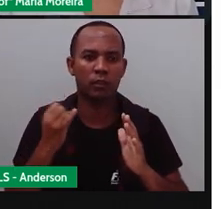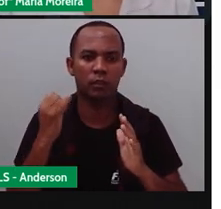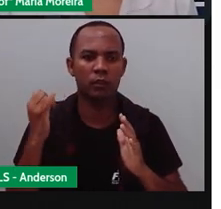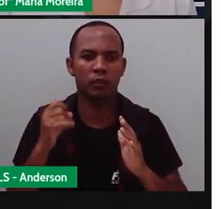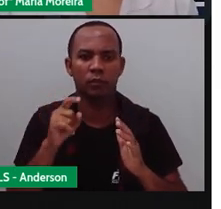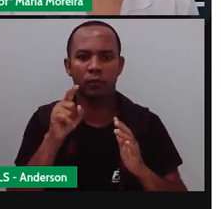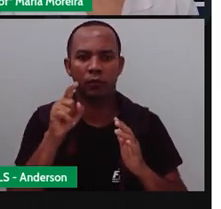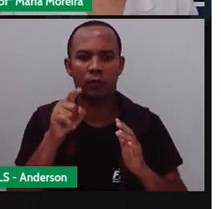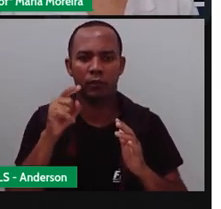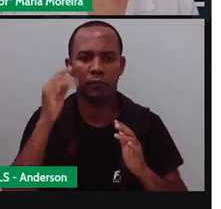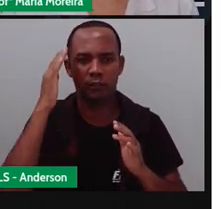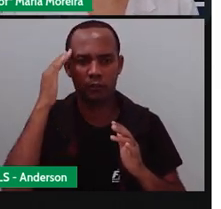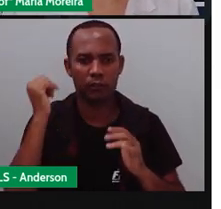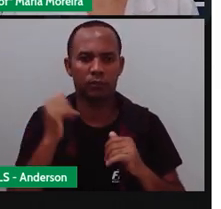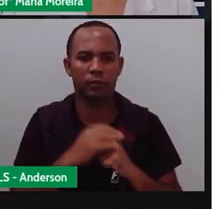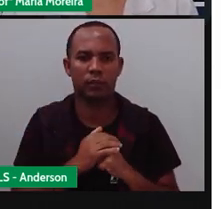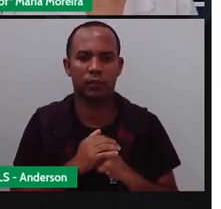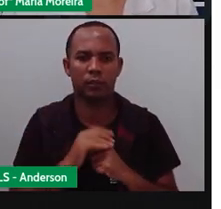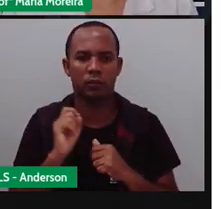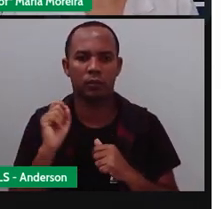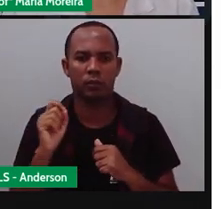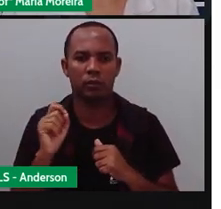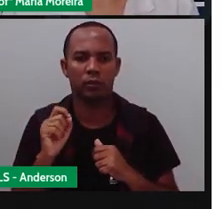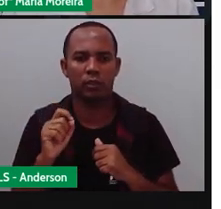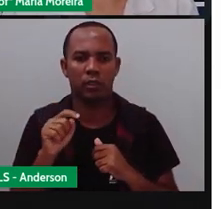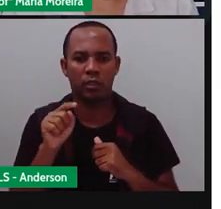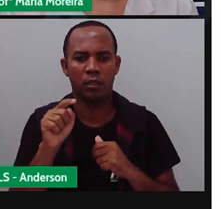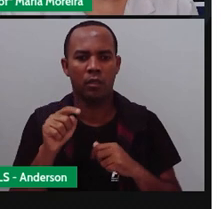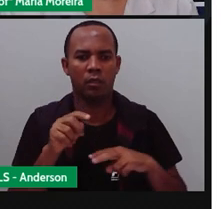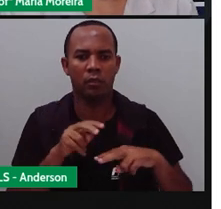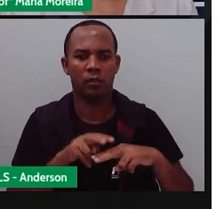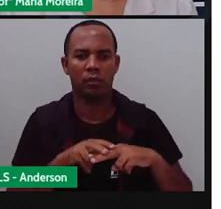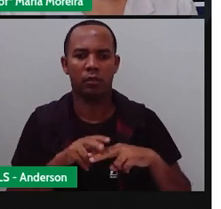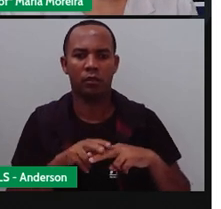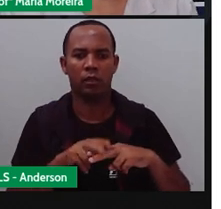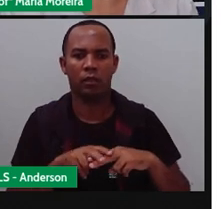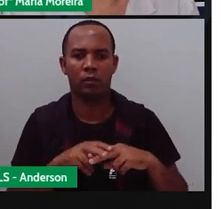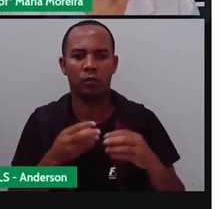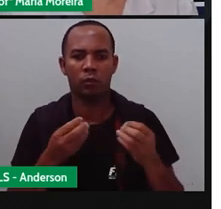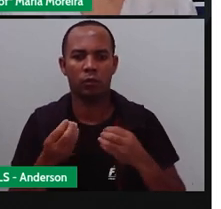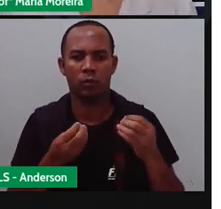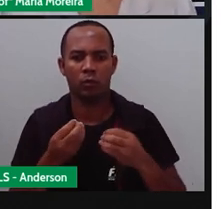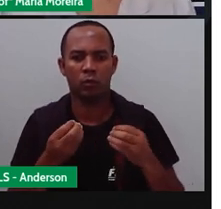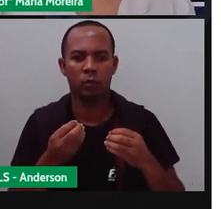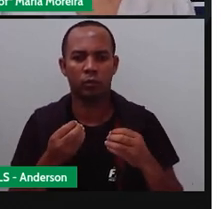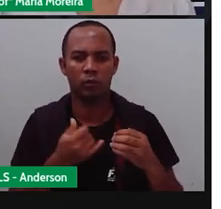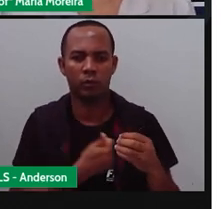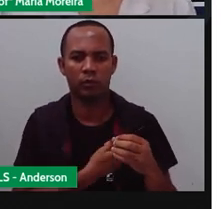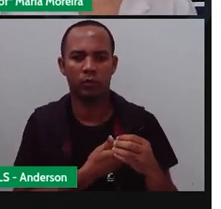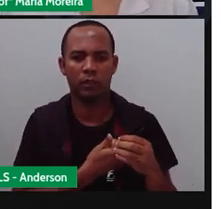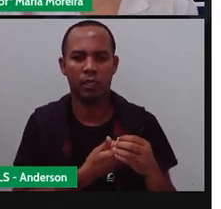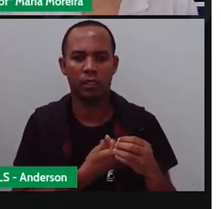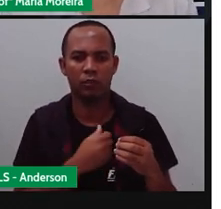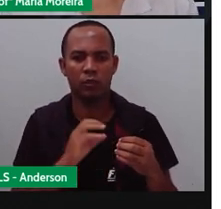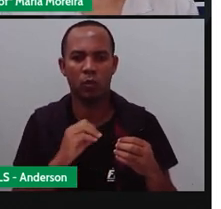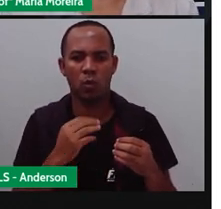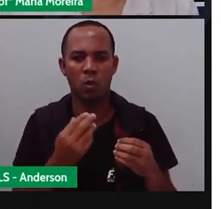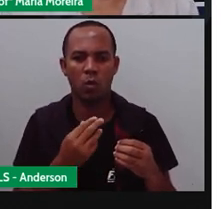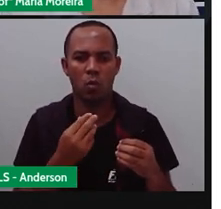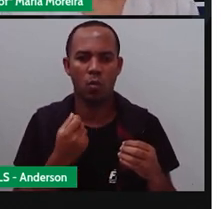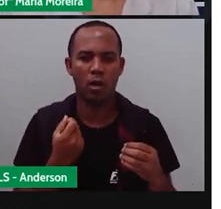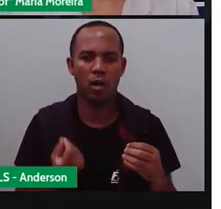vocês certo só ando no banco da frente se tiver a idade altura né permitida se vai andar no banco de trás